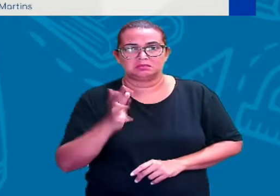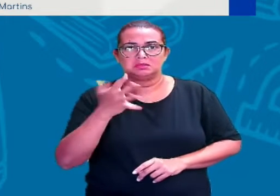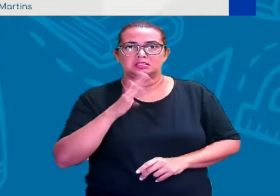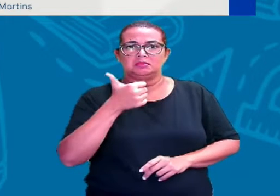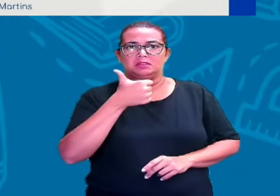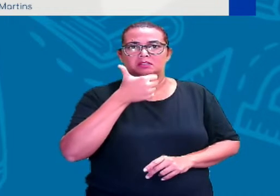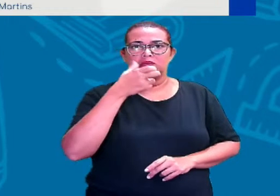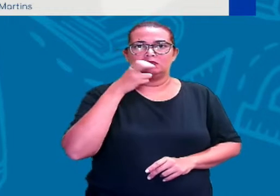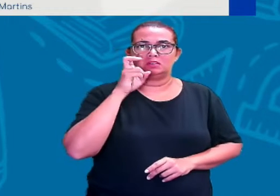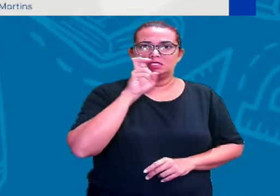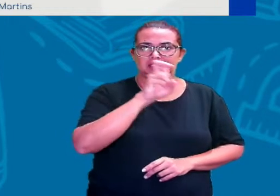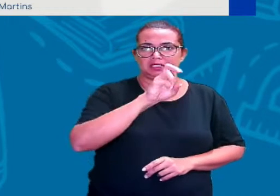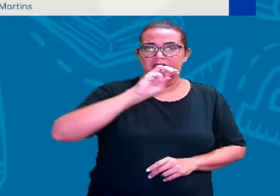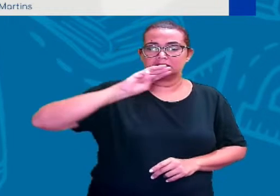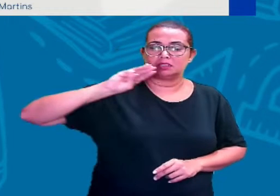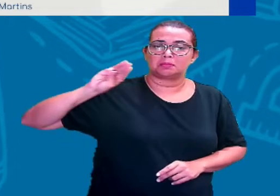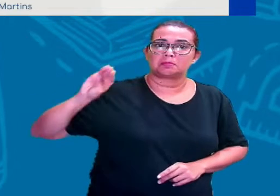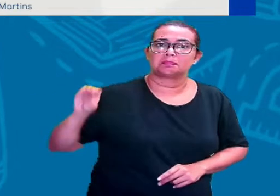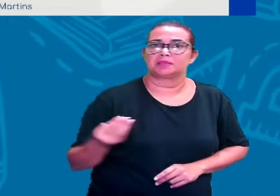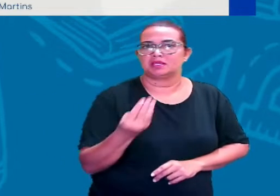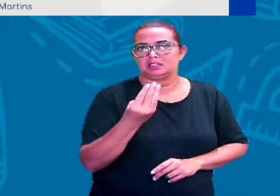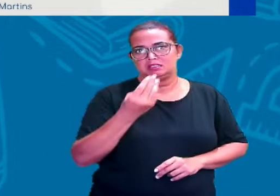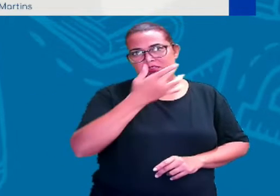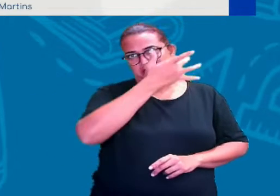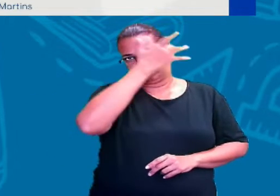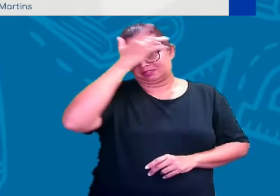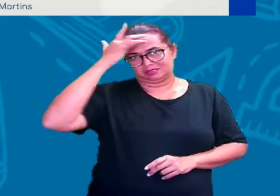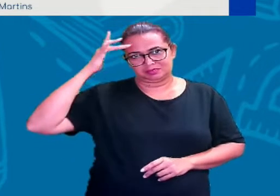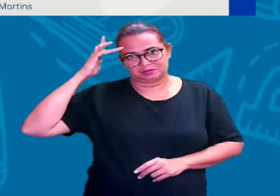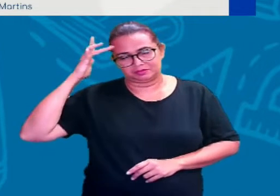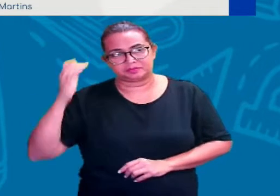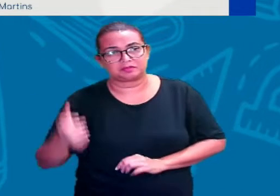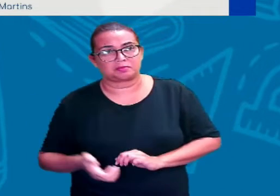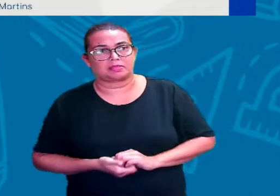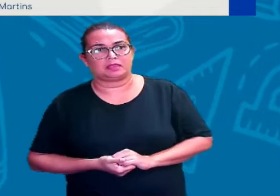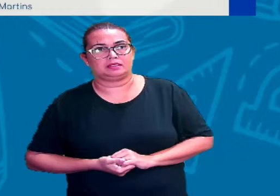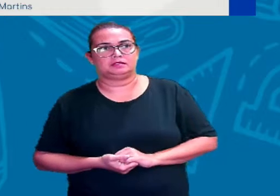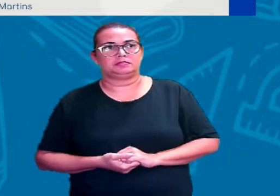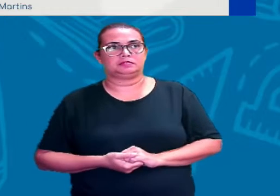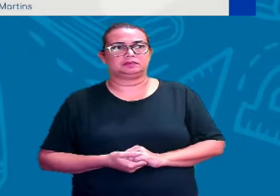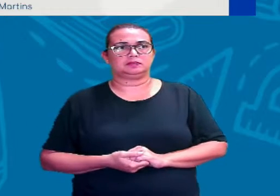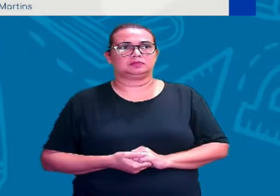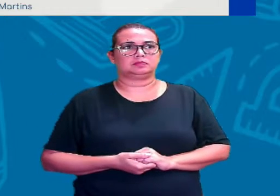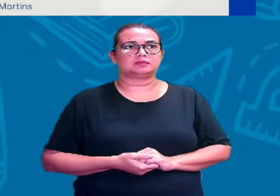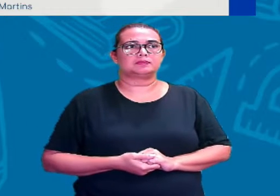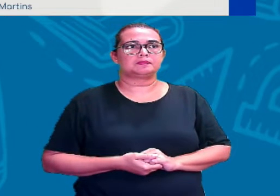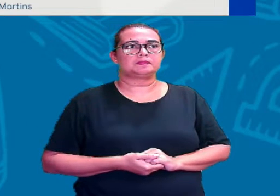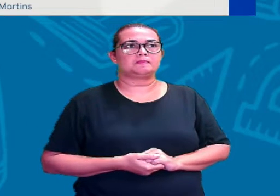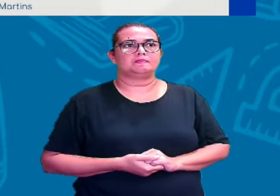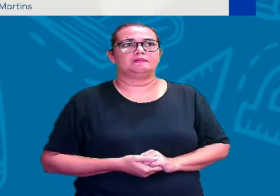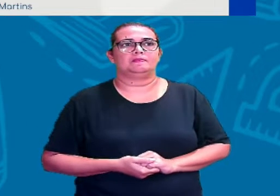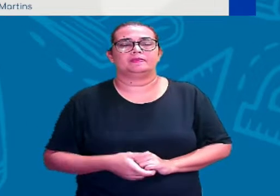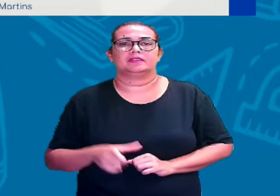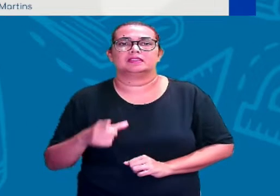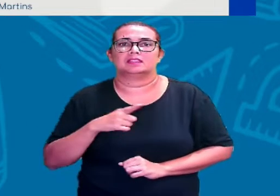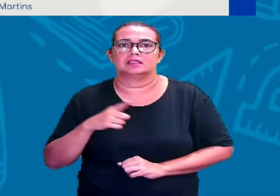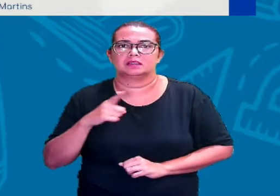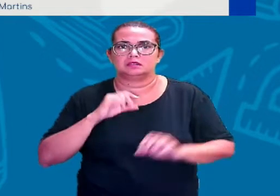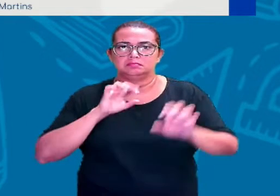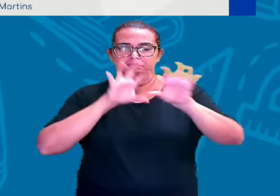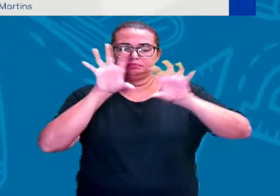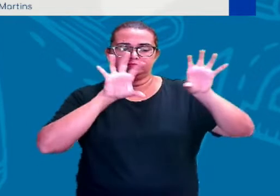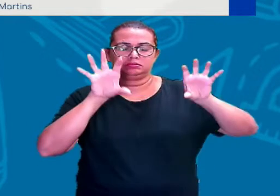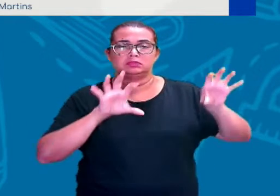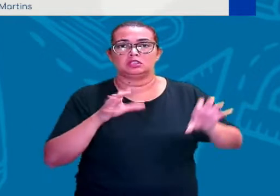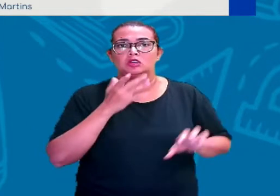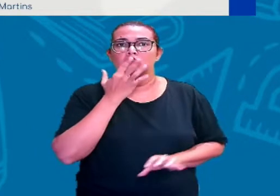de pessoas. Tá? Então, aqui a gente tem, né, a distribuição por cor ou